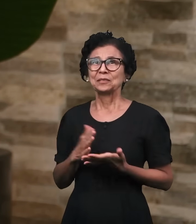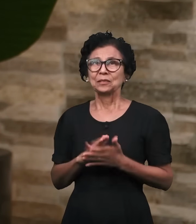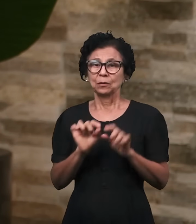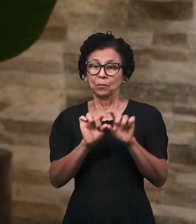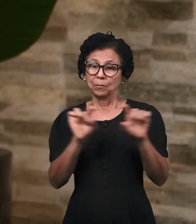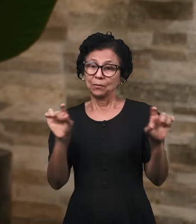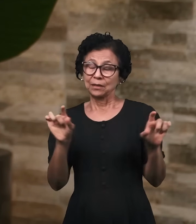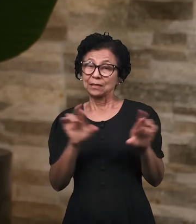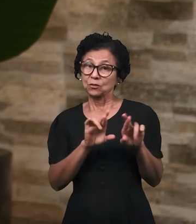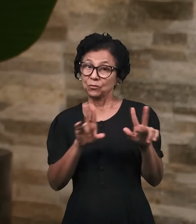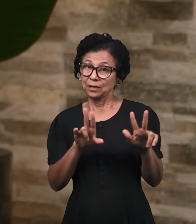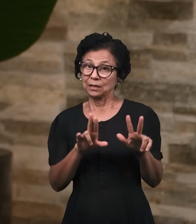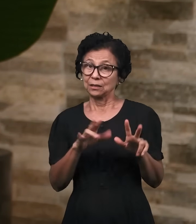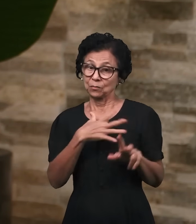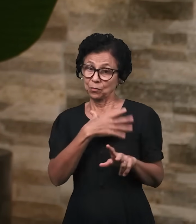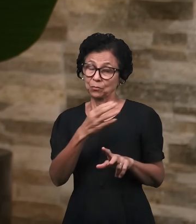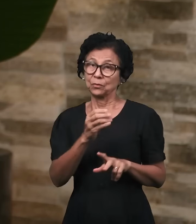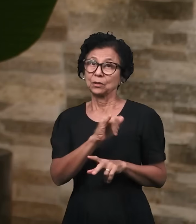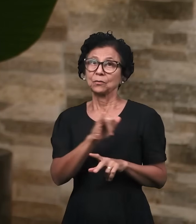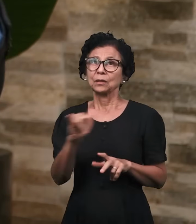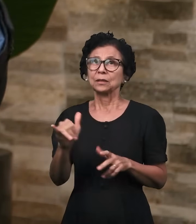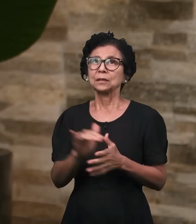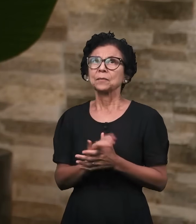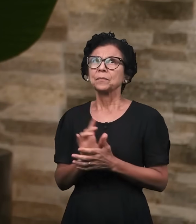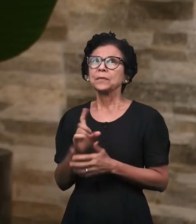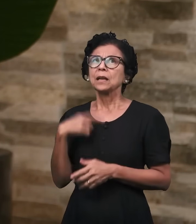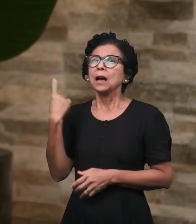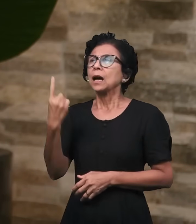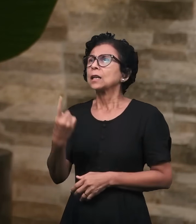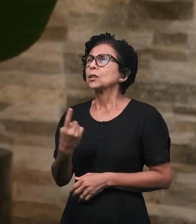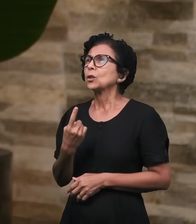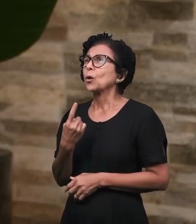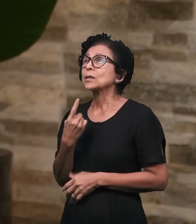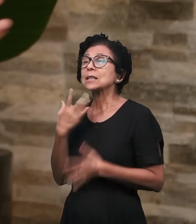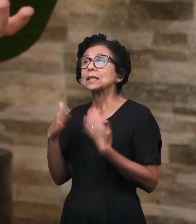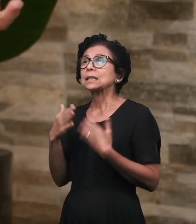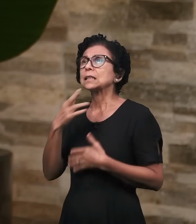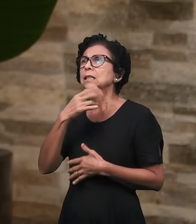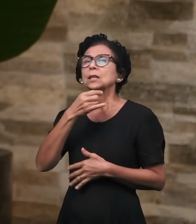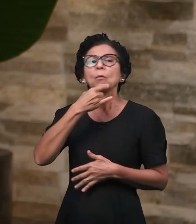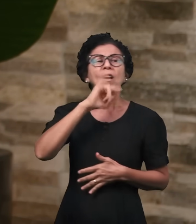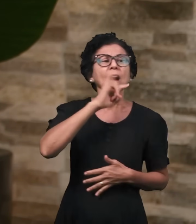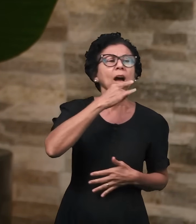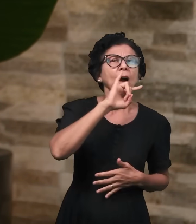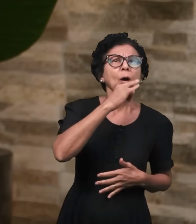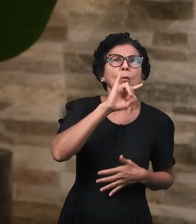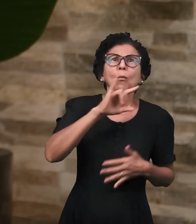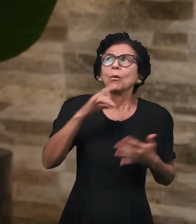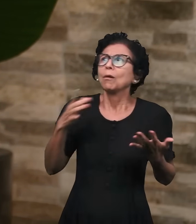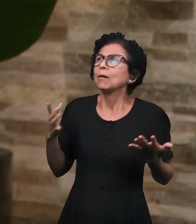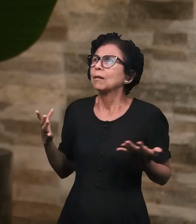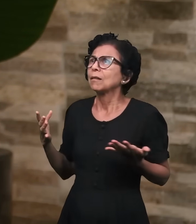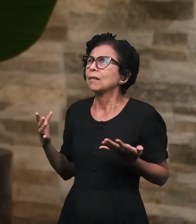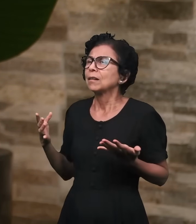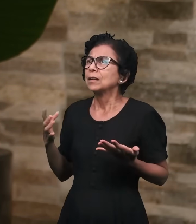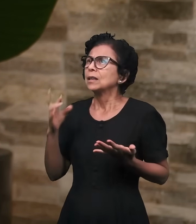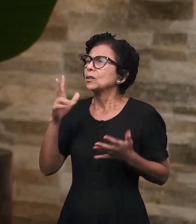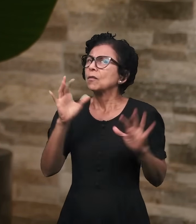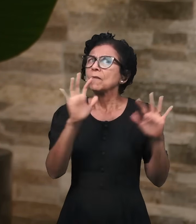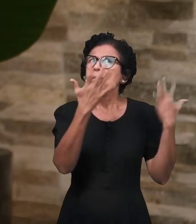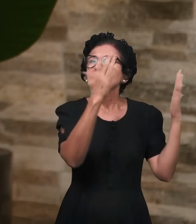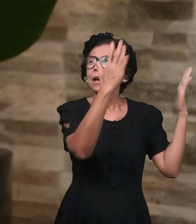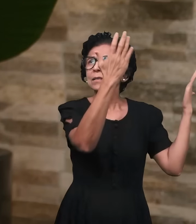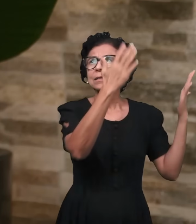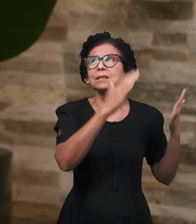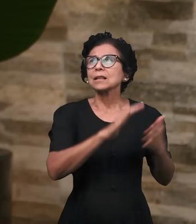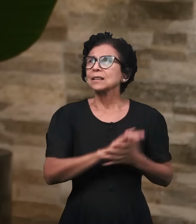assim: a nossa alegria não está na bebida alcoólica, um filho de 6 anos, não está na festa, a